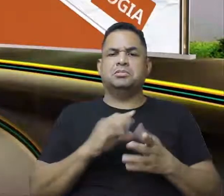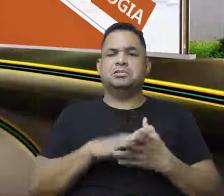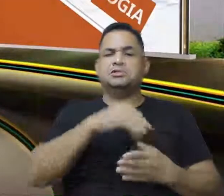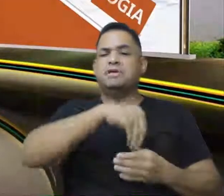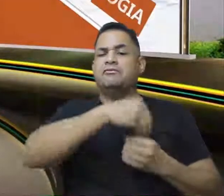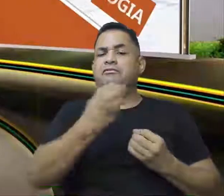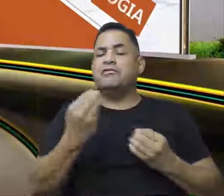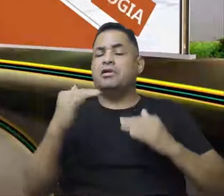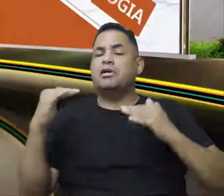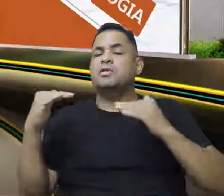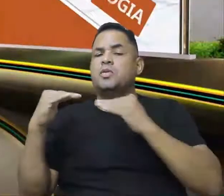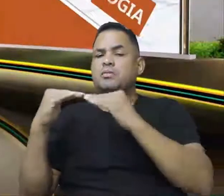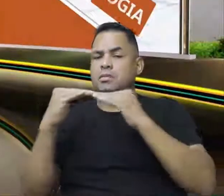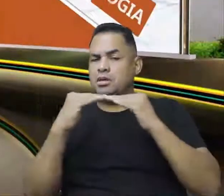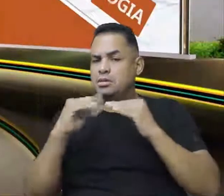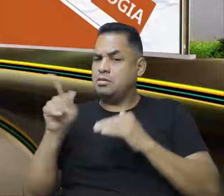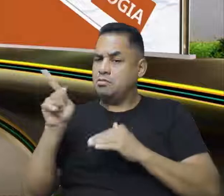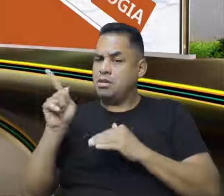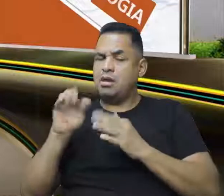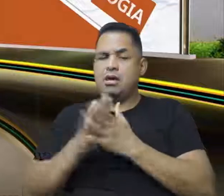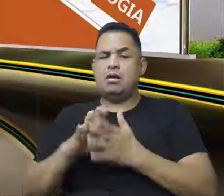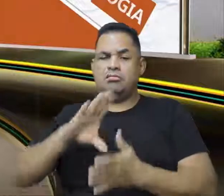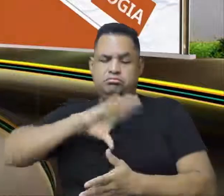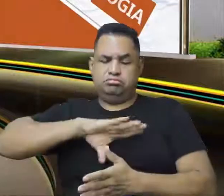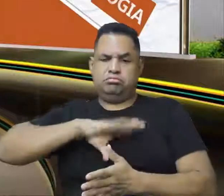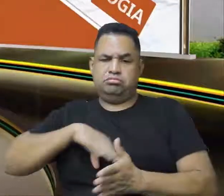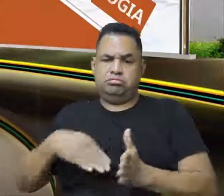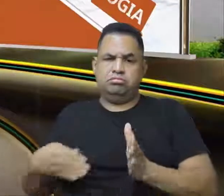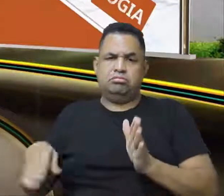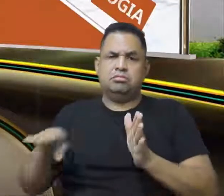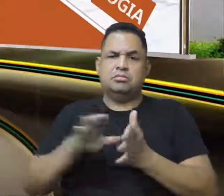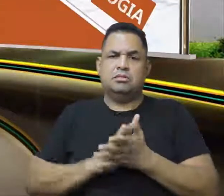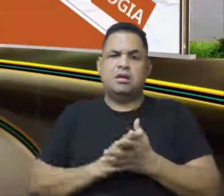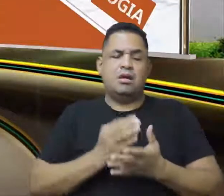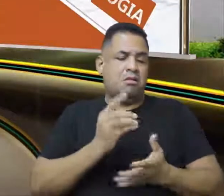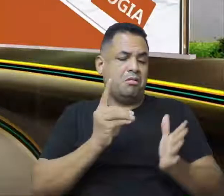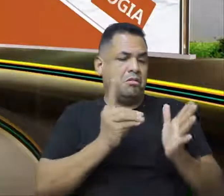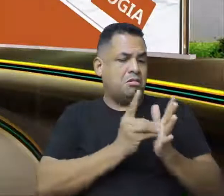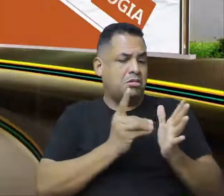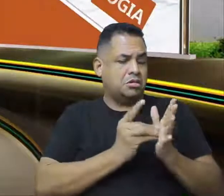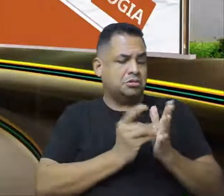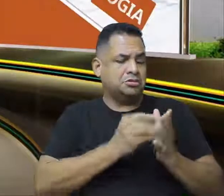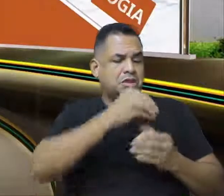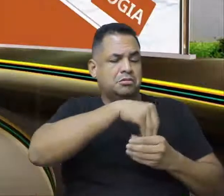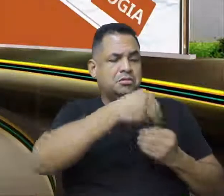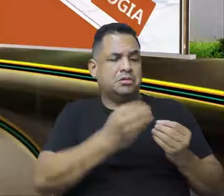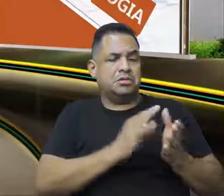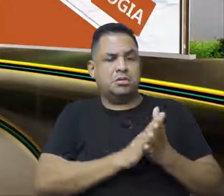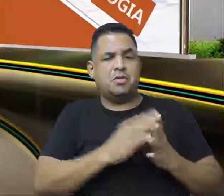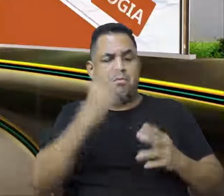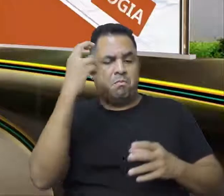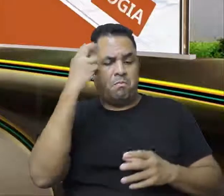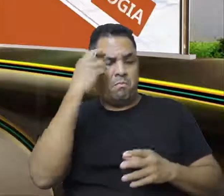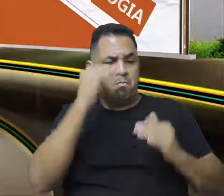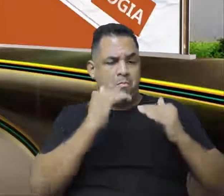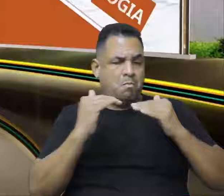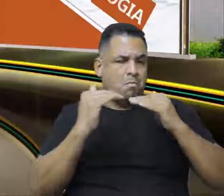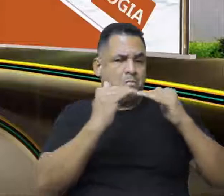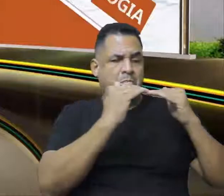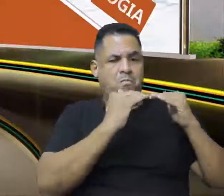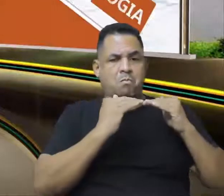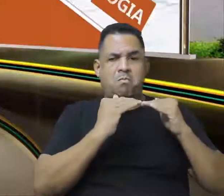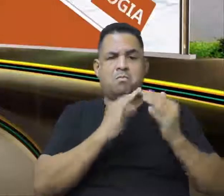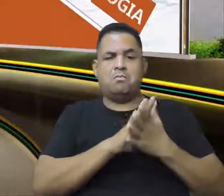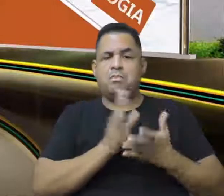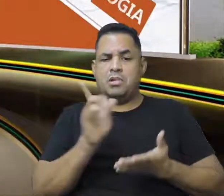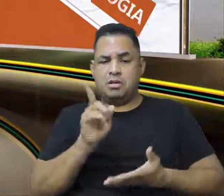daquele padrão que ela está dizendo ali. Né? Os indígenas estavam fora daquele padrão cultural que eles achavam que